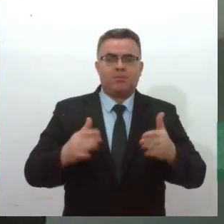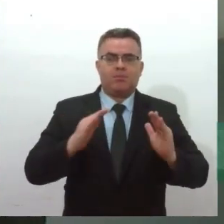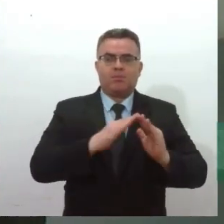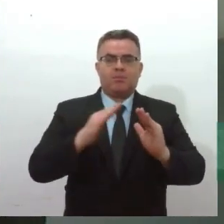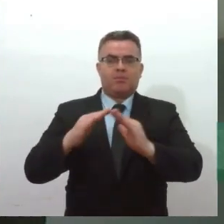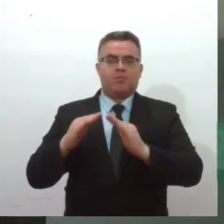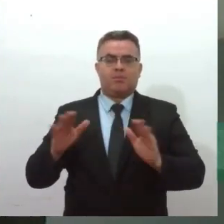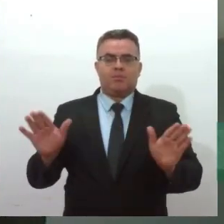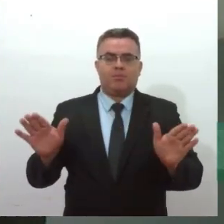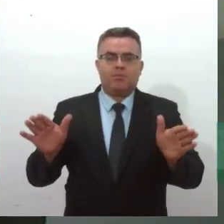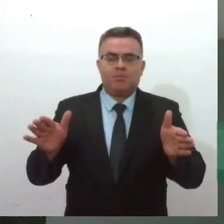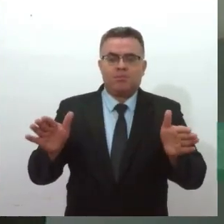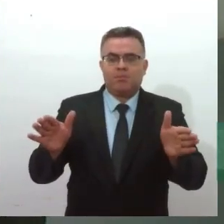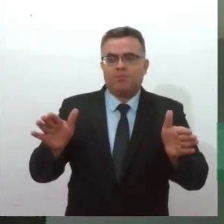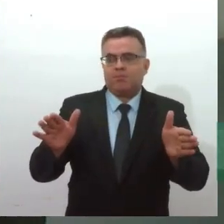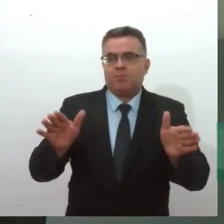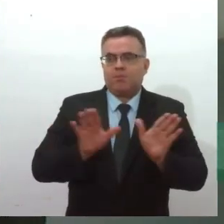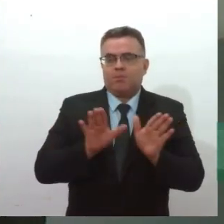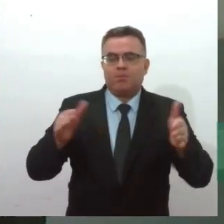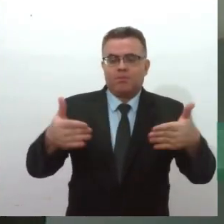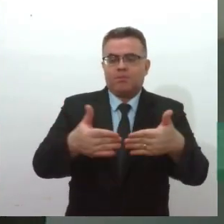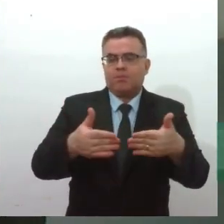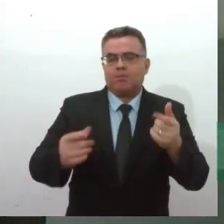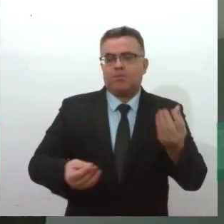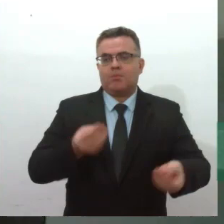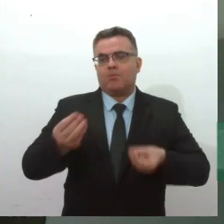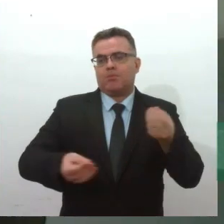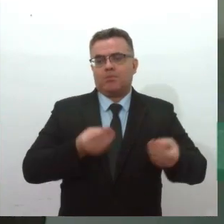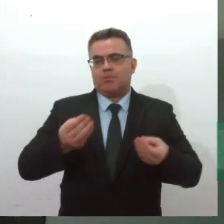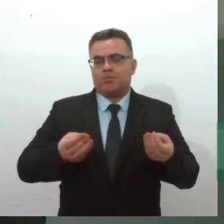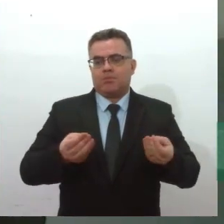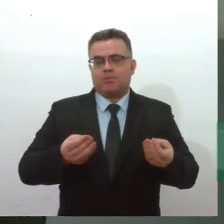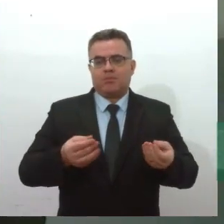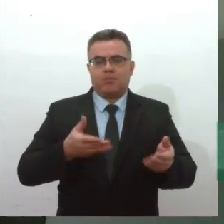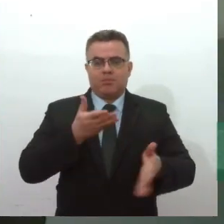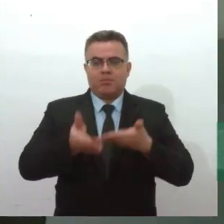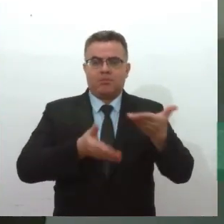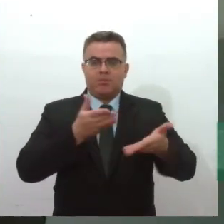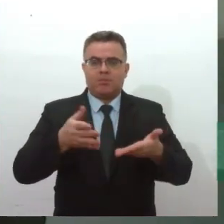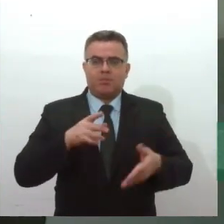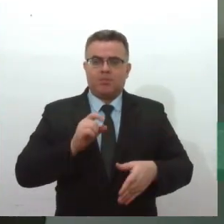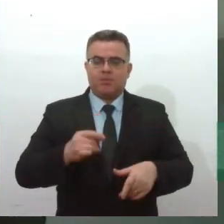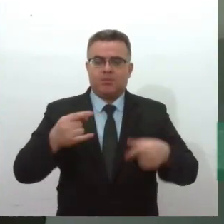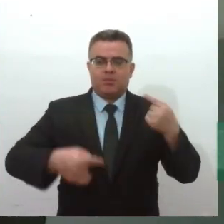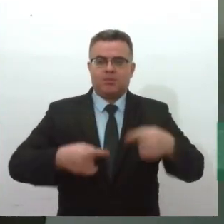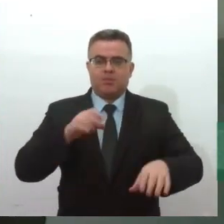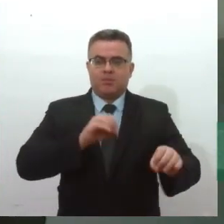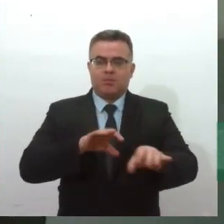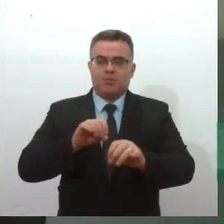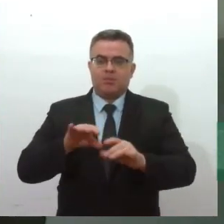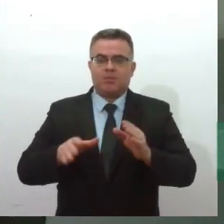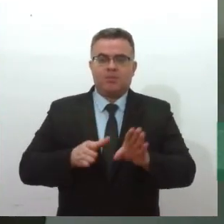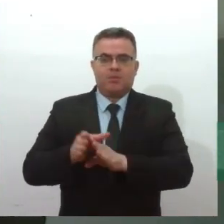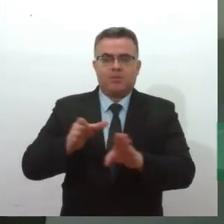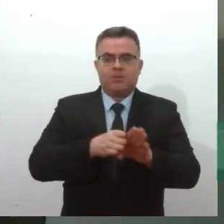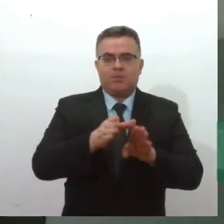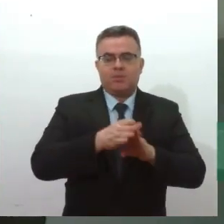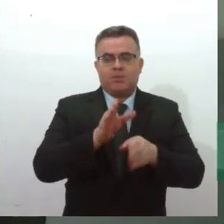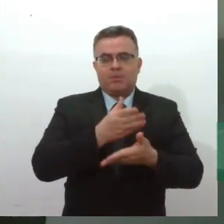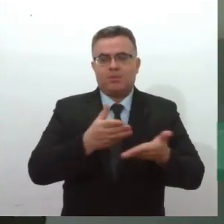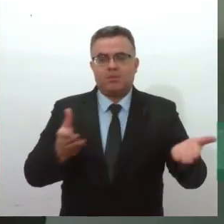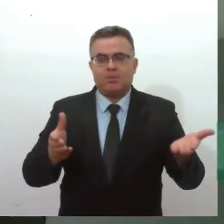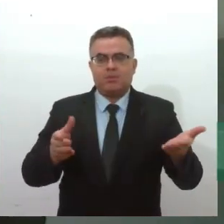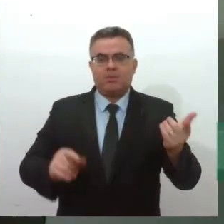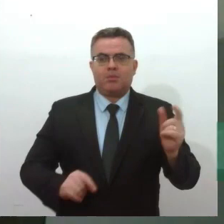fechados né de cas como é que trabalha-se essa política de Educação de conscientização de